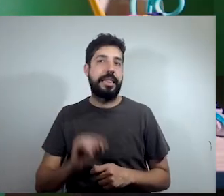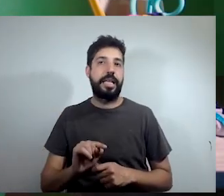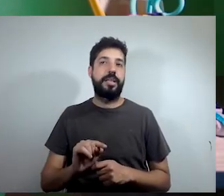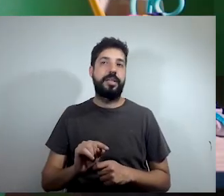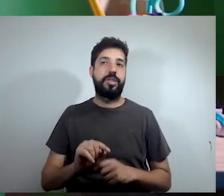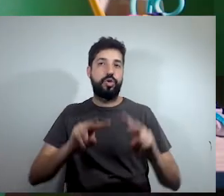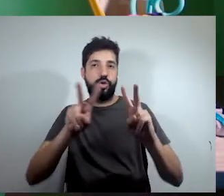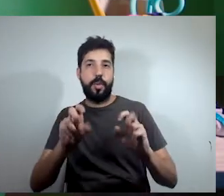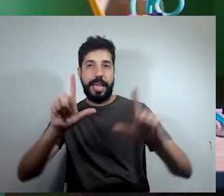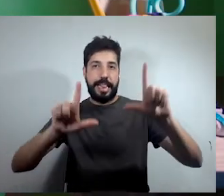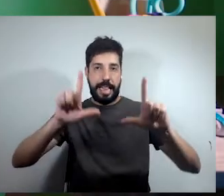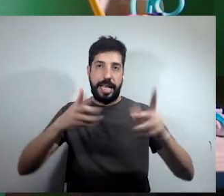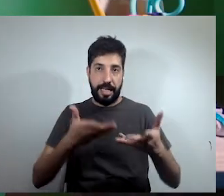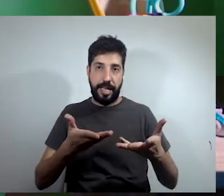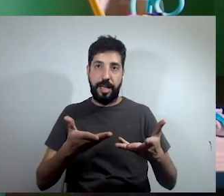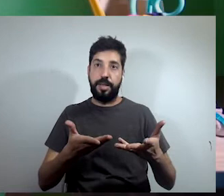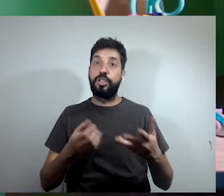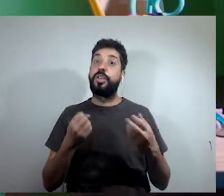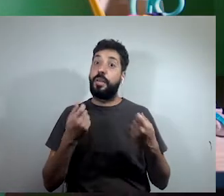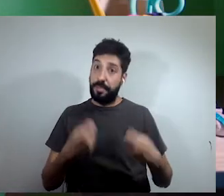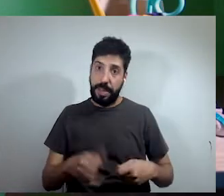das telas, né? Isso para já deixar pontuado aqui